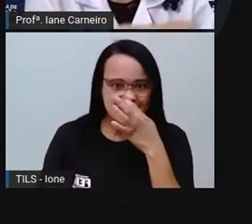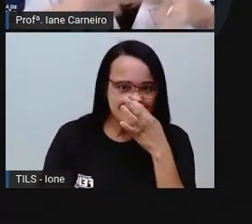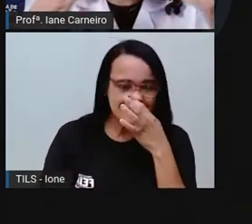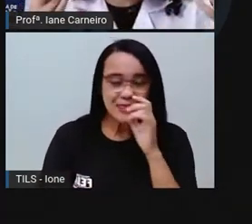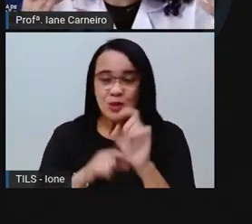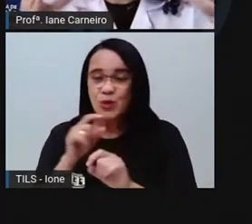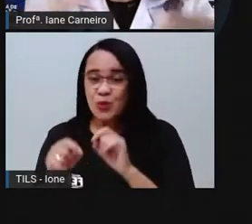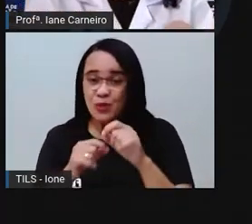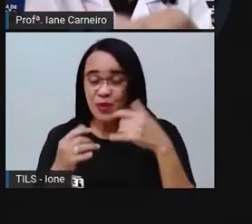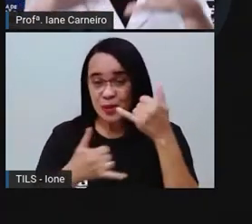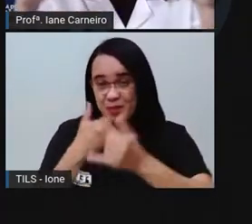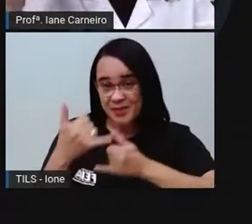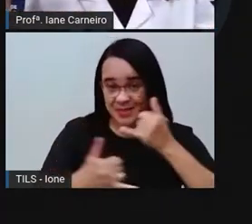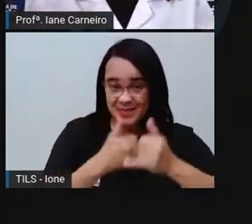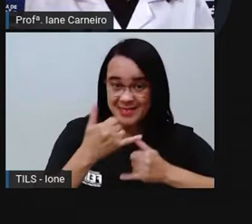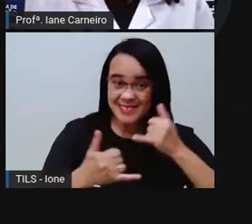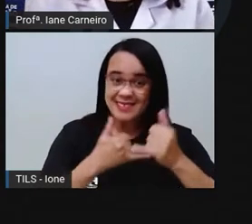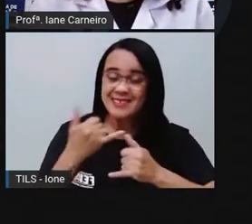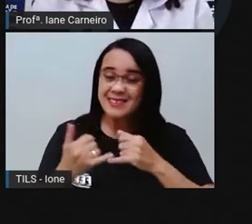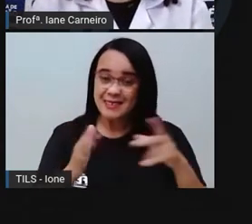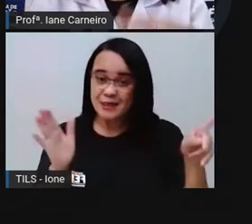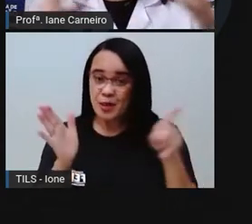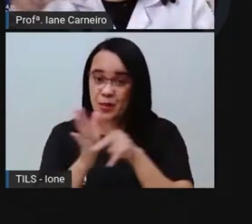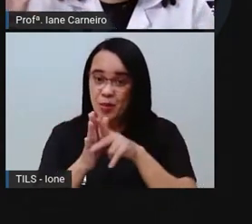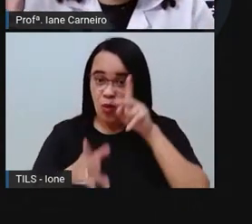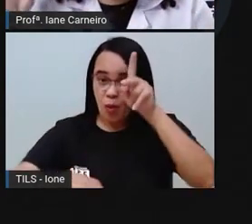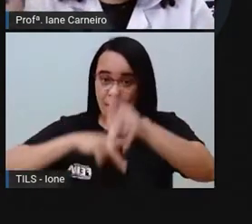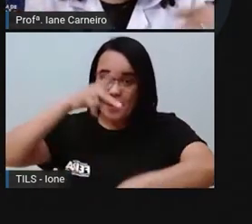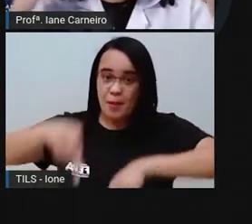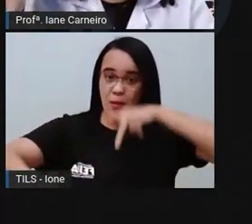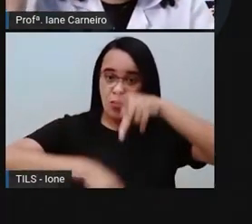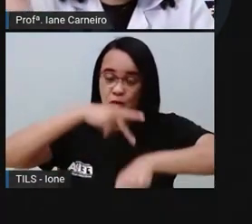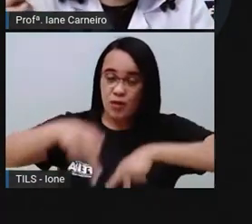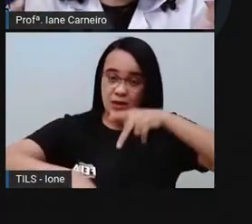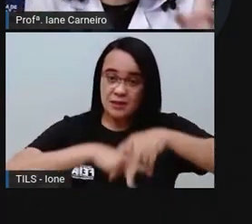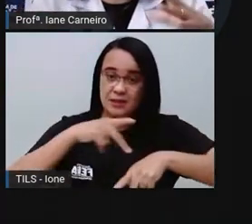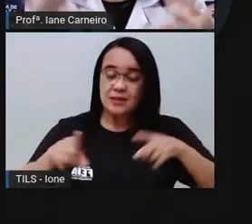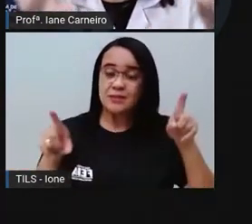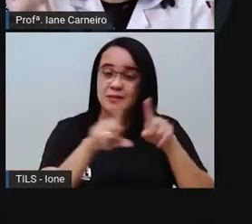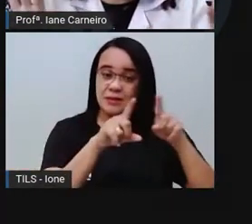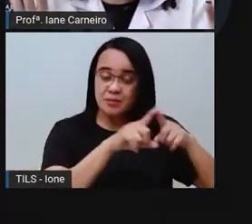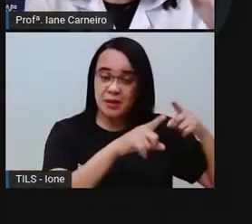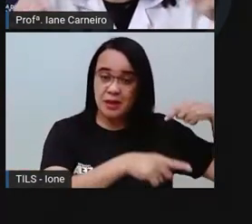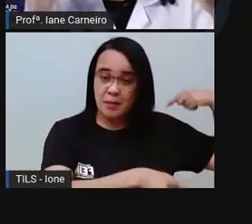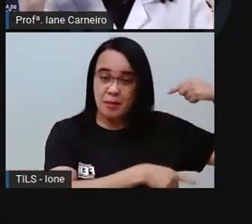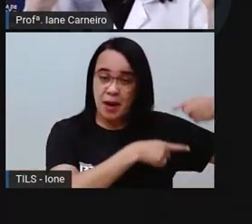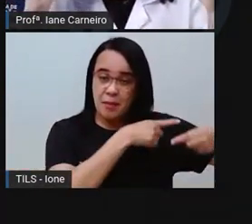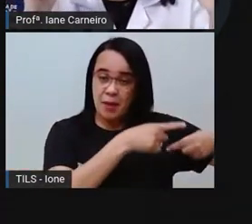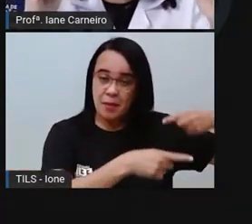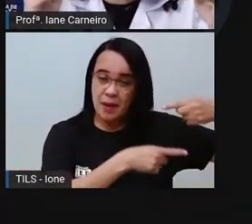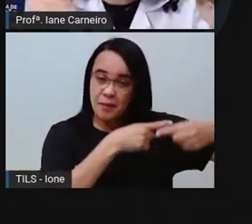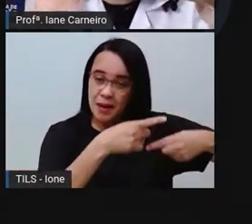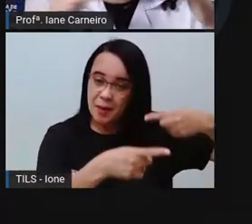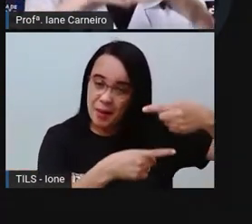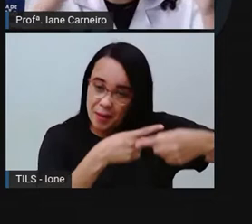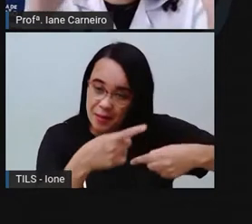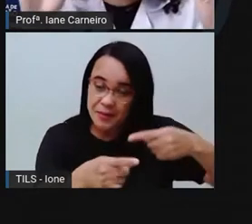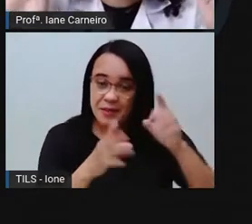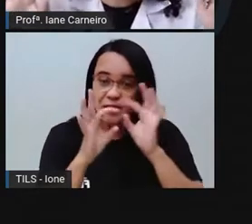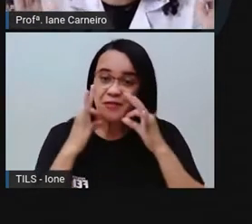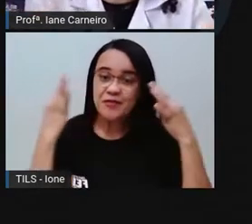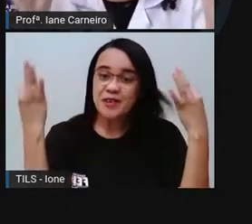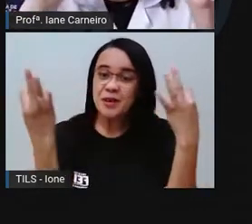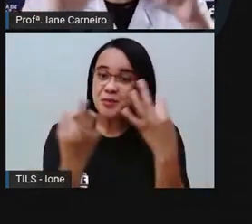uma parlenda que faz parte aí na das Gerações o fio certeza aí que alguém na sua casa alguém mais